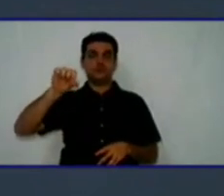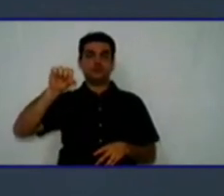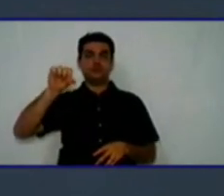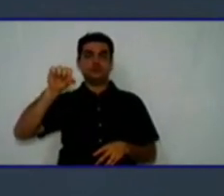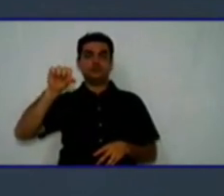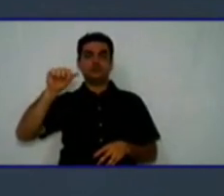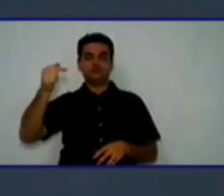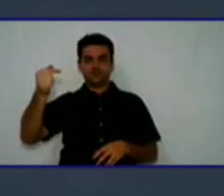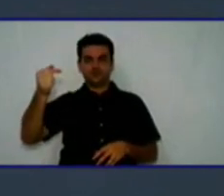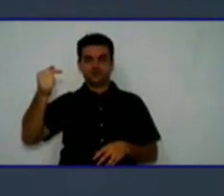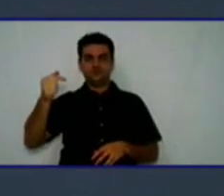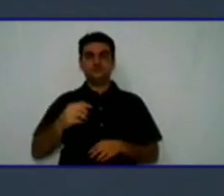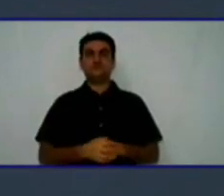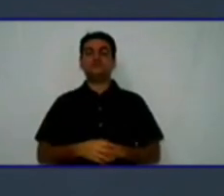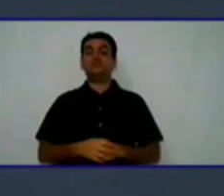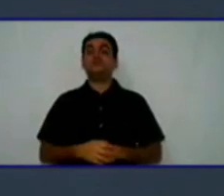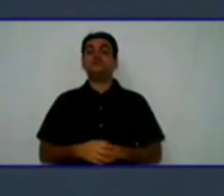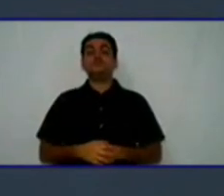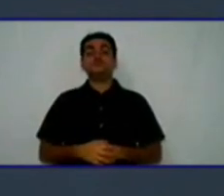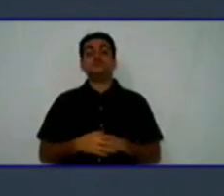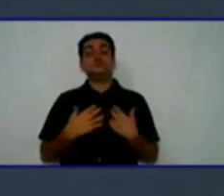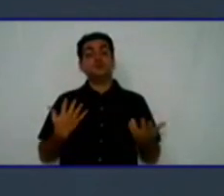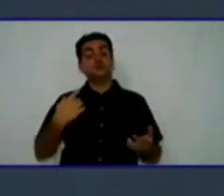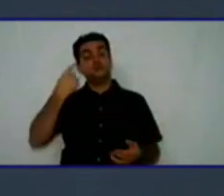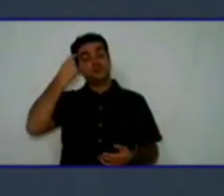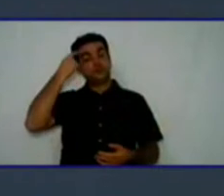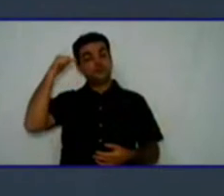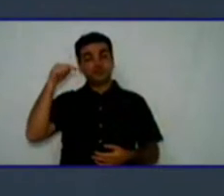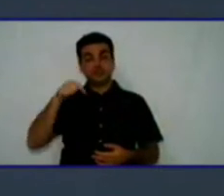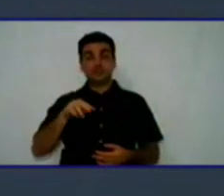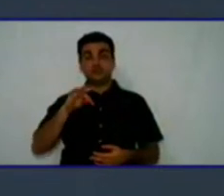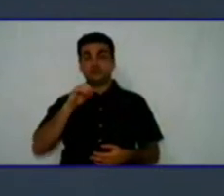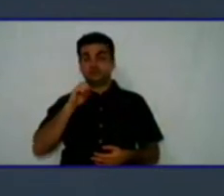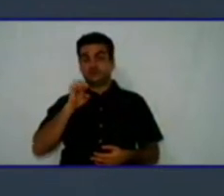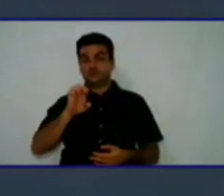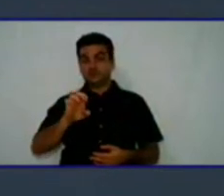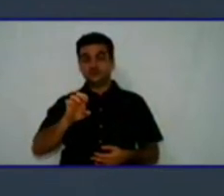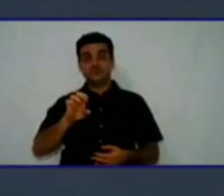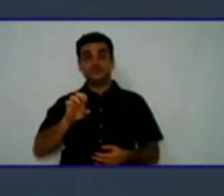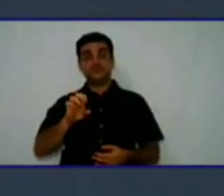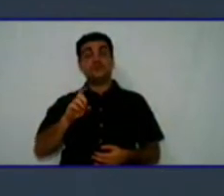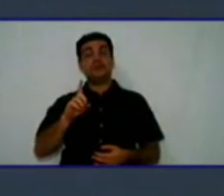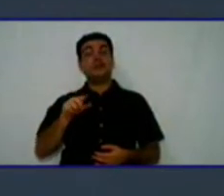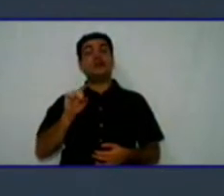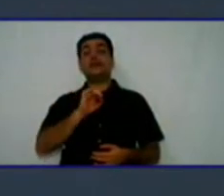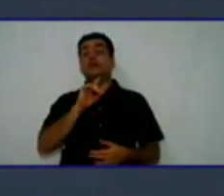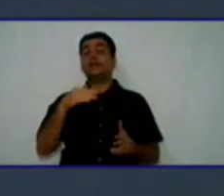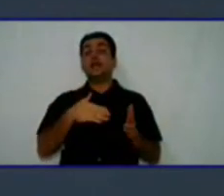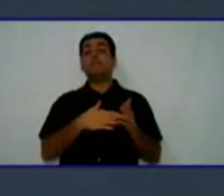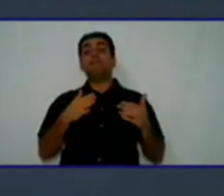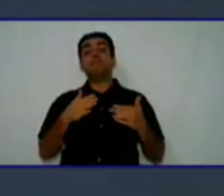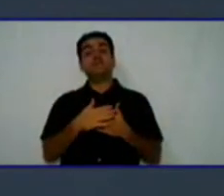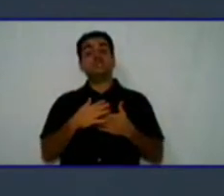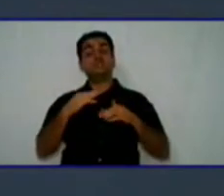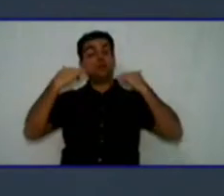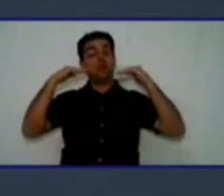97. O entendimento desse Tribunal Superior Eleitoral é o de que os limites da propaganda